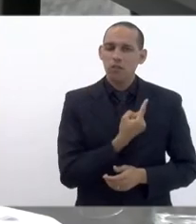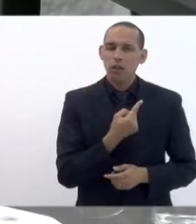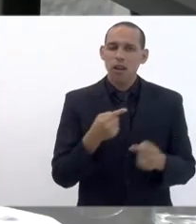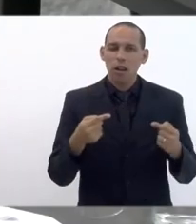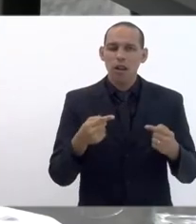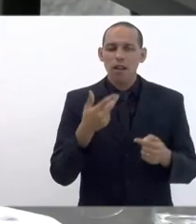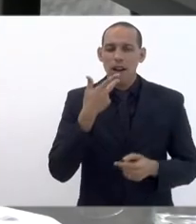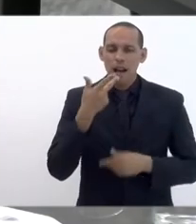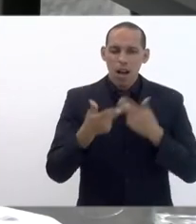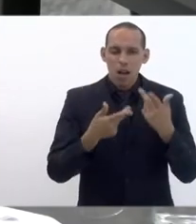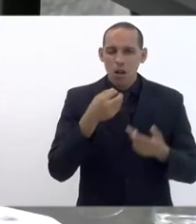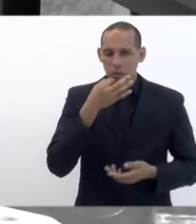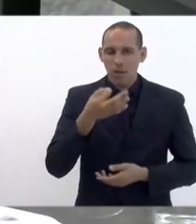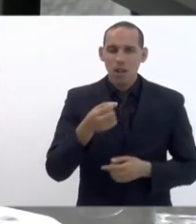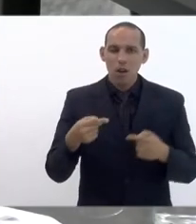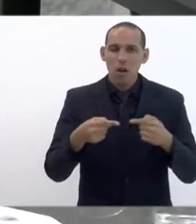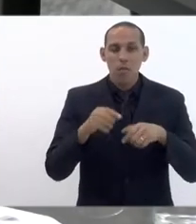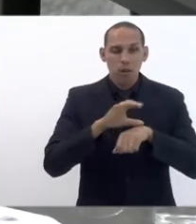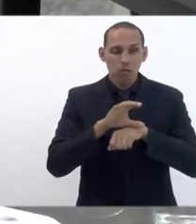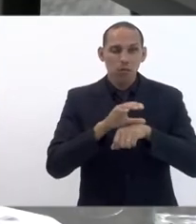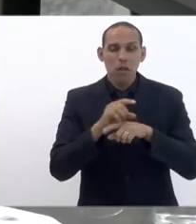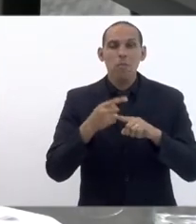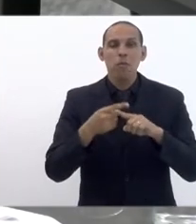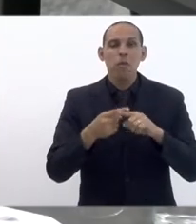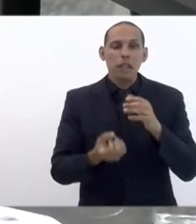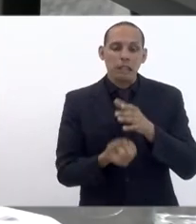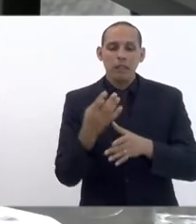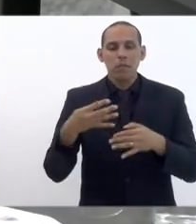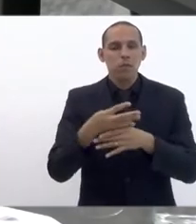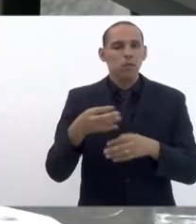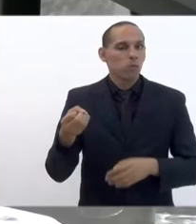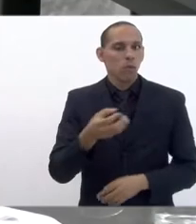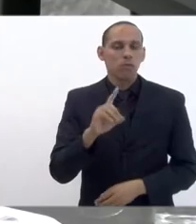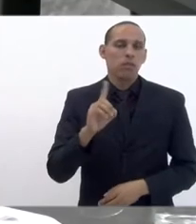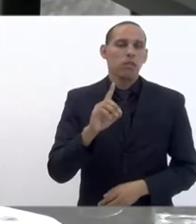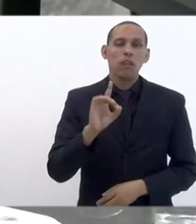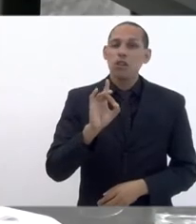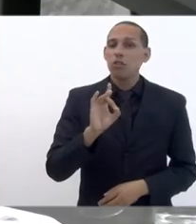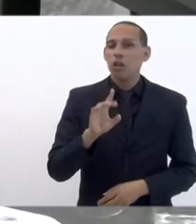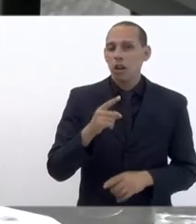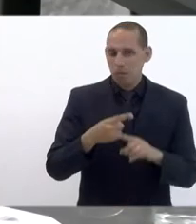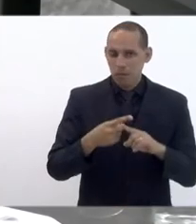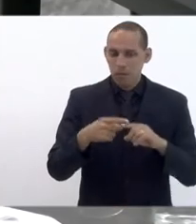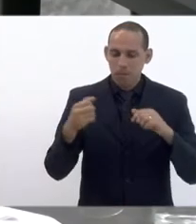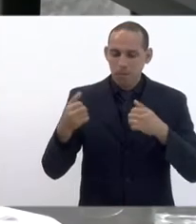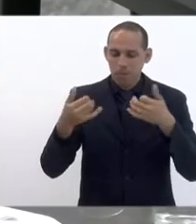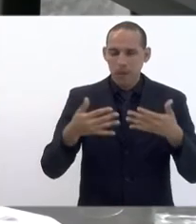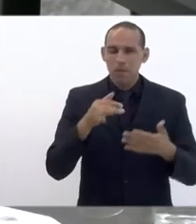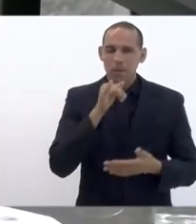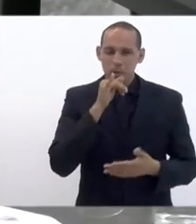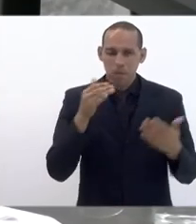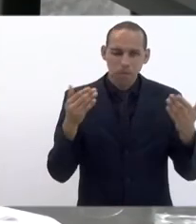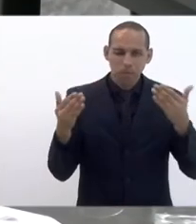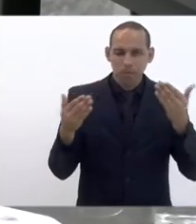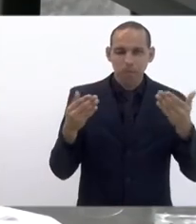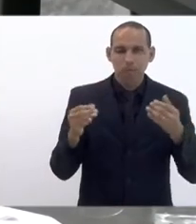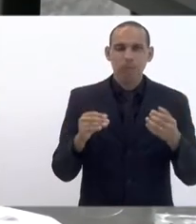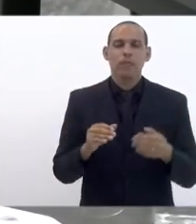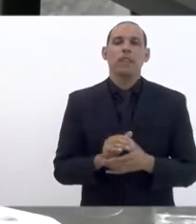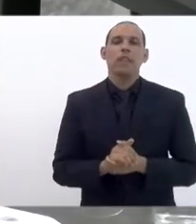constitucionalidade, porque não criava um novo município, era só porque... Eu vou dar um exemplo aqui de